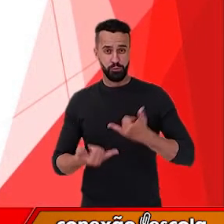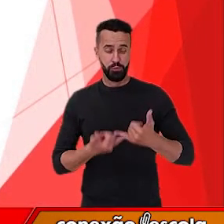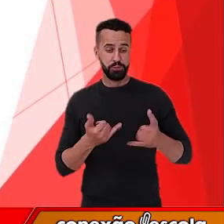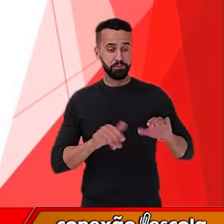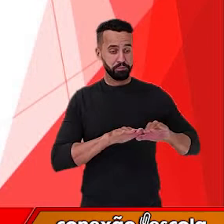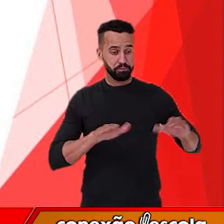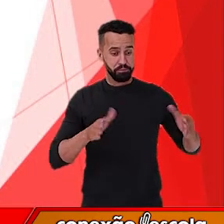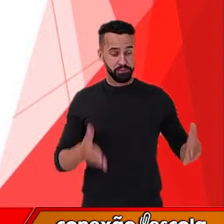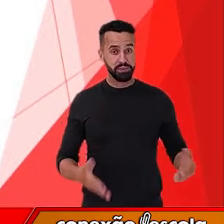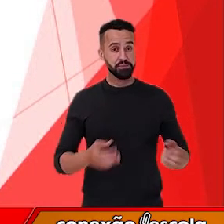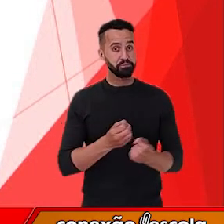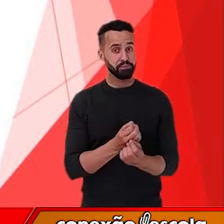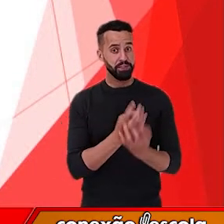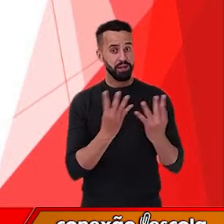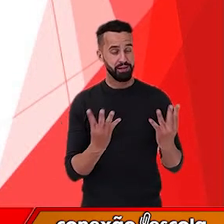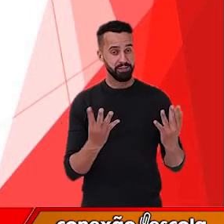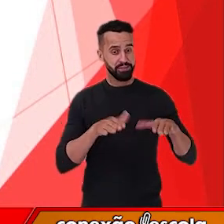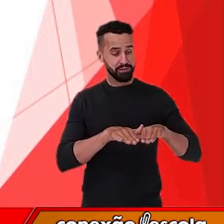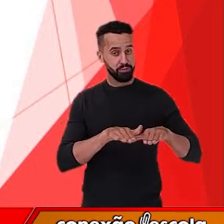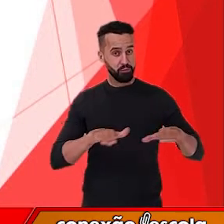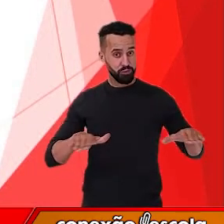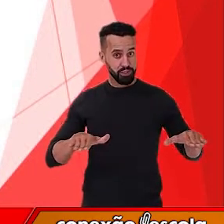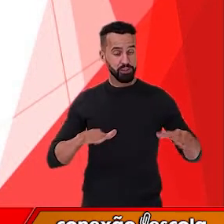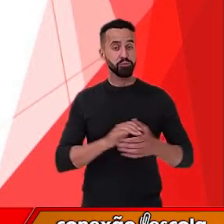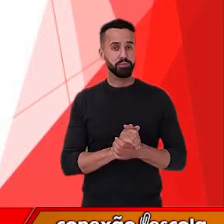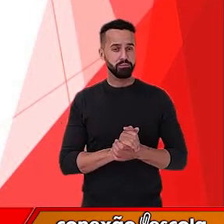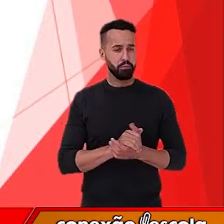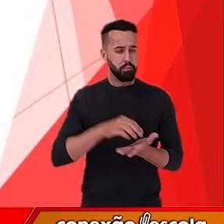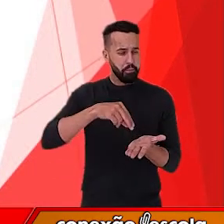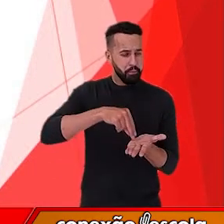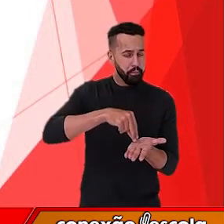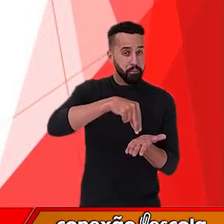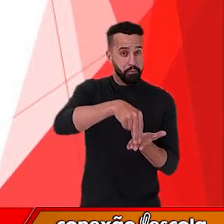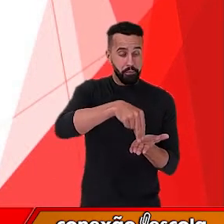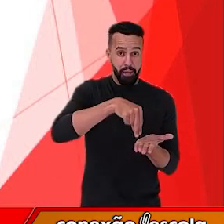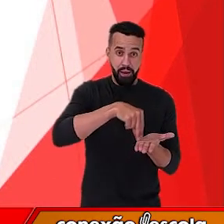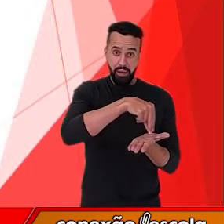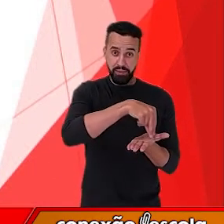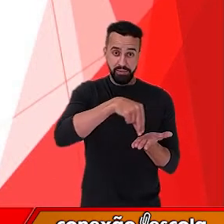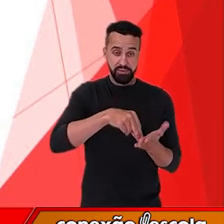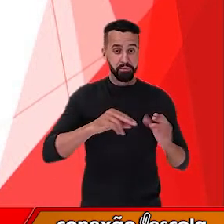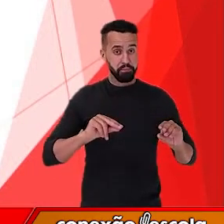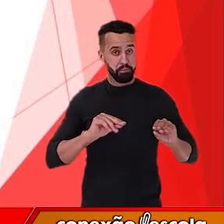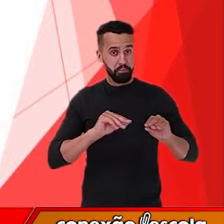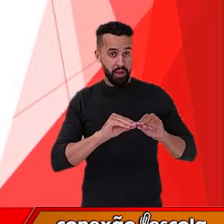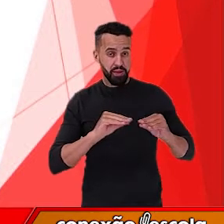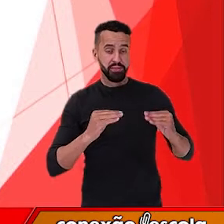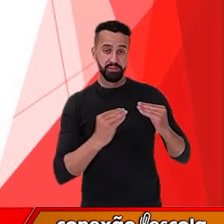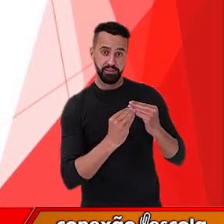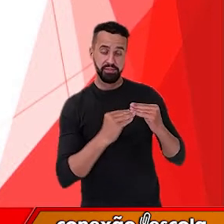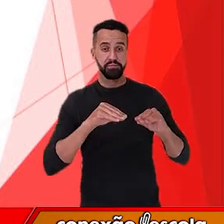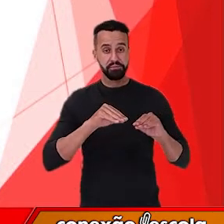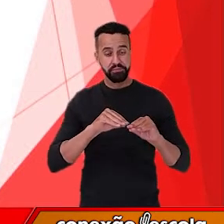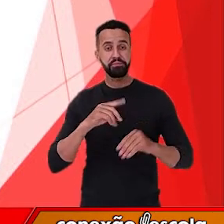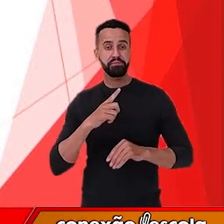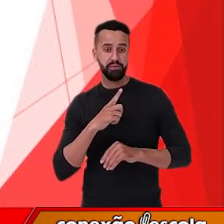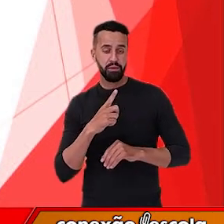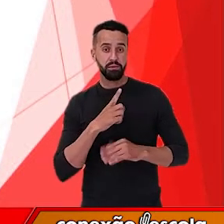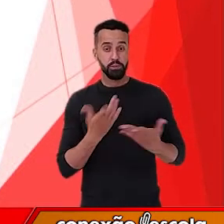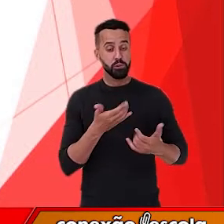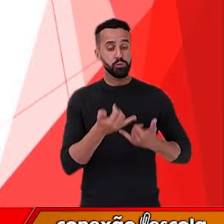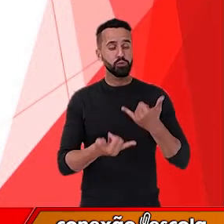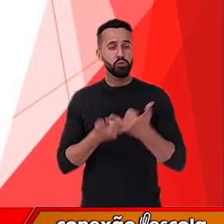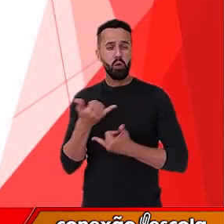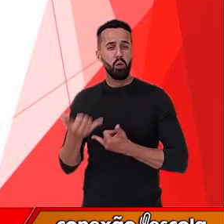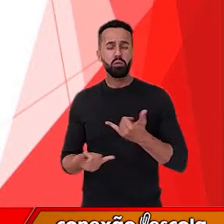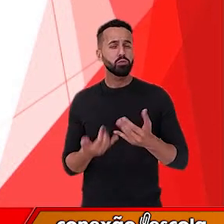utilizamos cartas, tabuleiros, peças e geralmente esses jogos estão